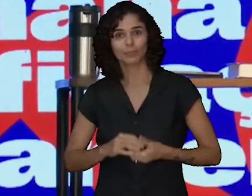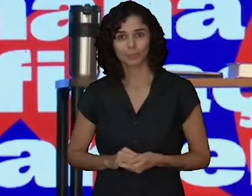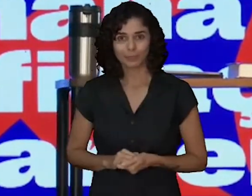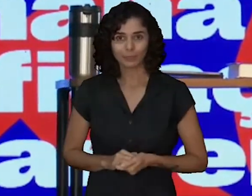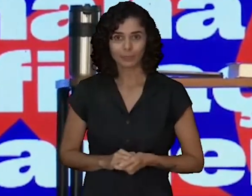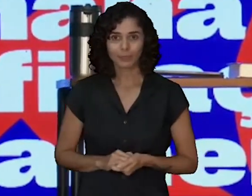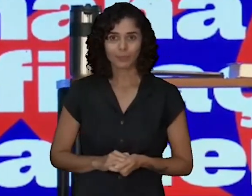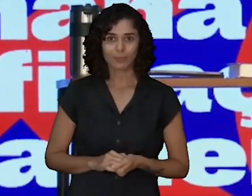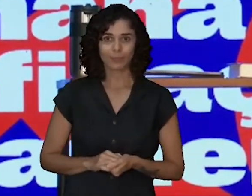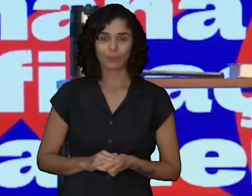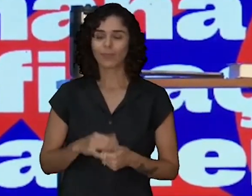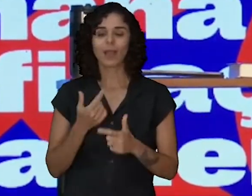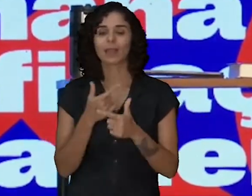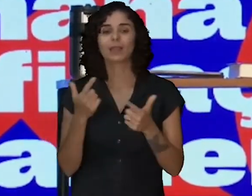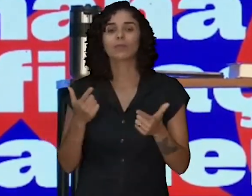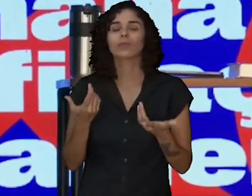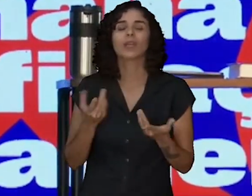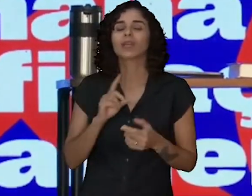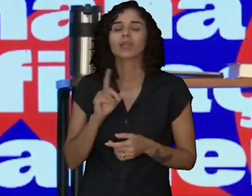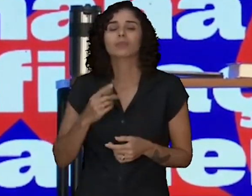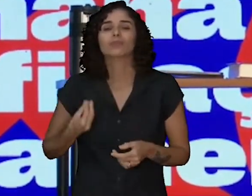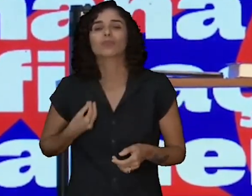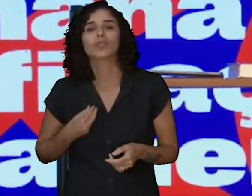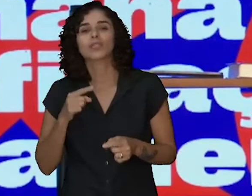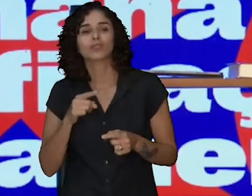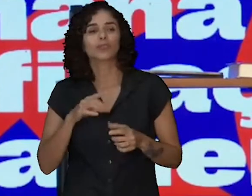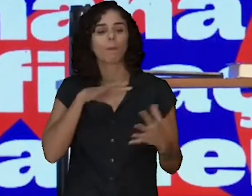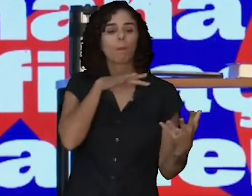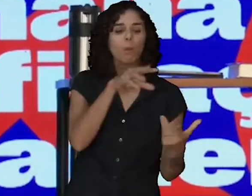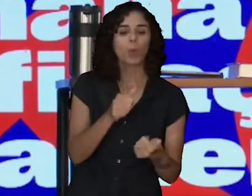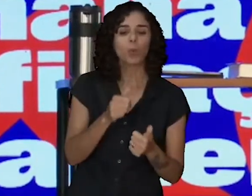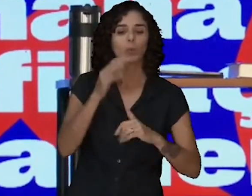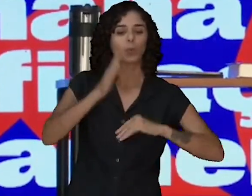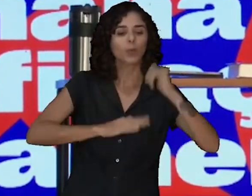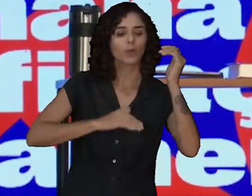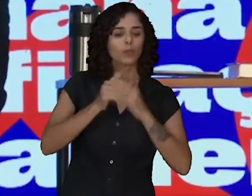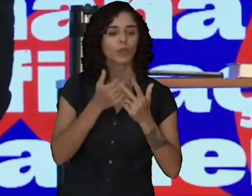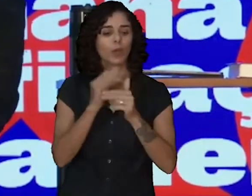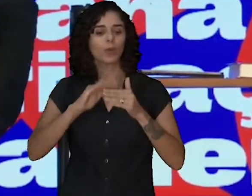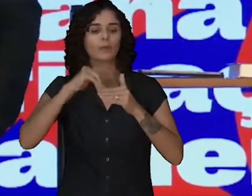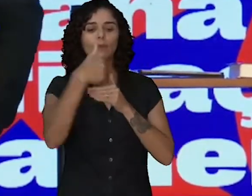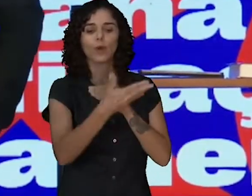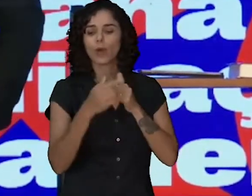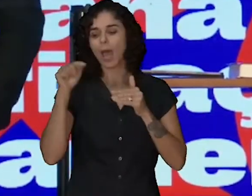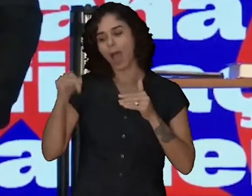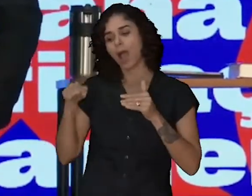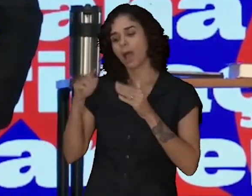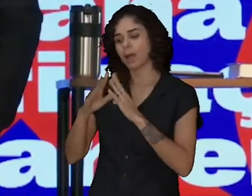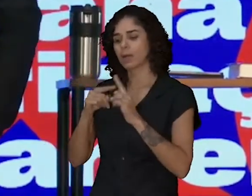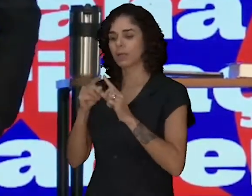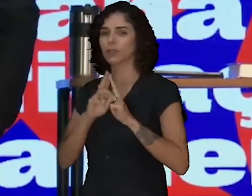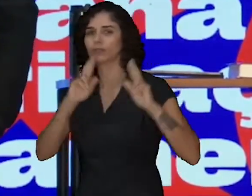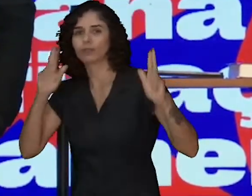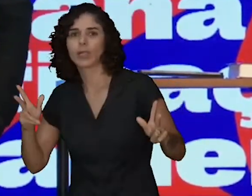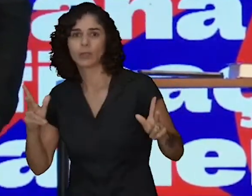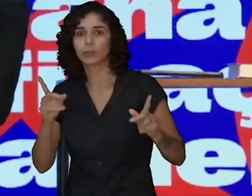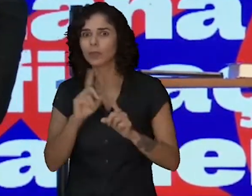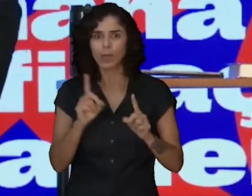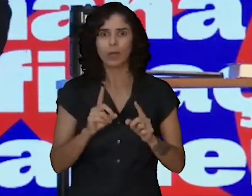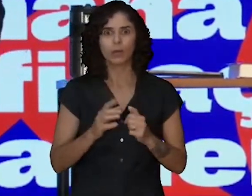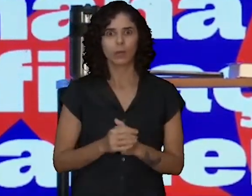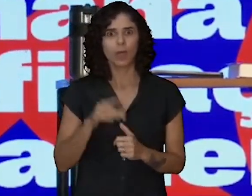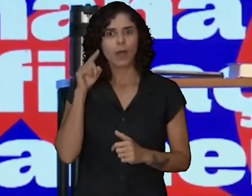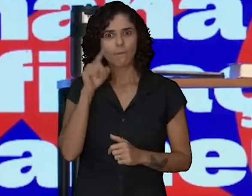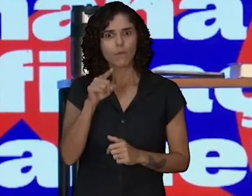Não existe isso. Você é um ministro de Deus desde que você